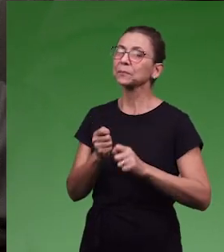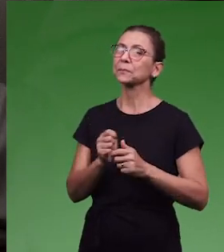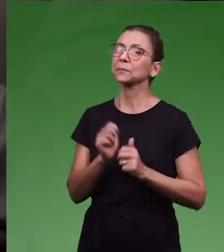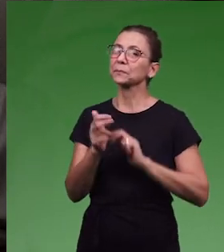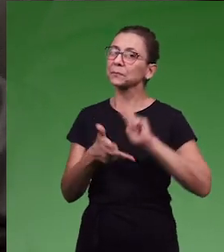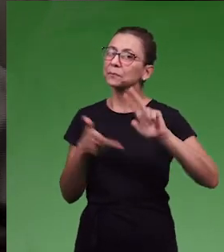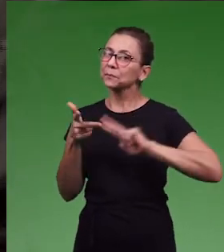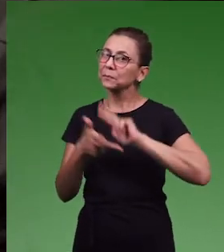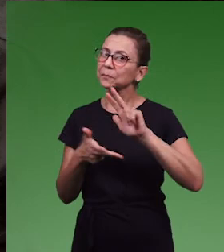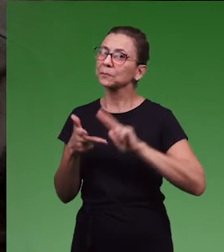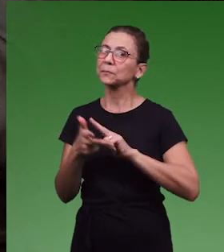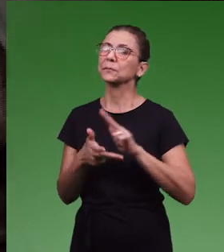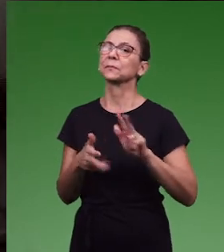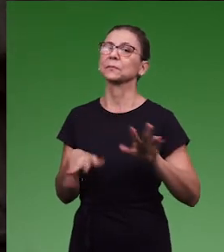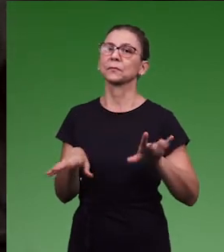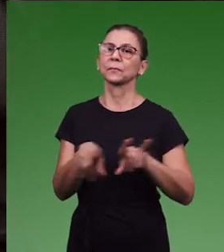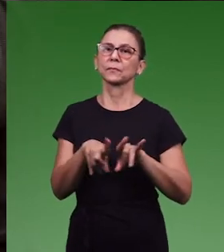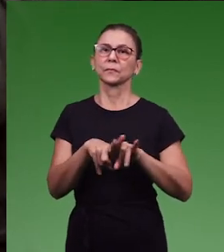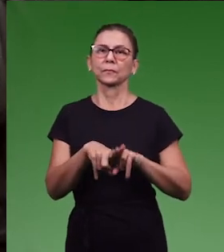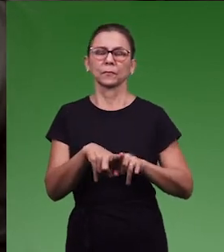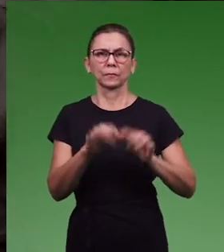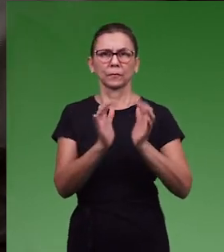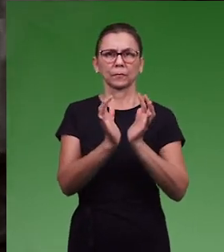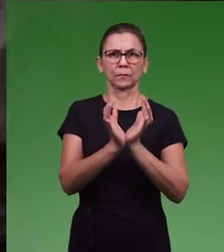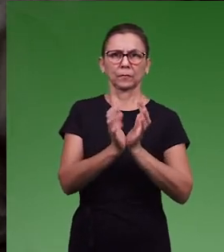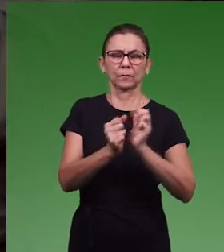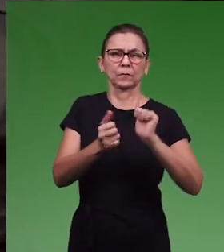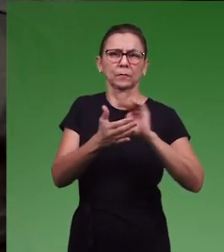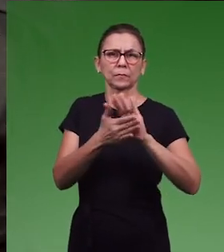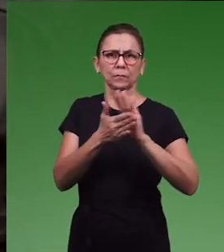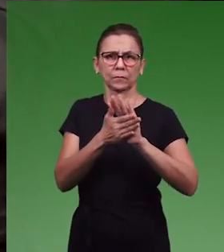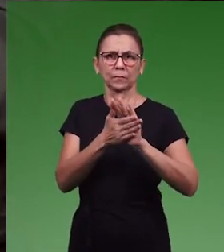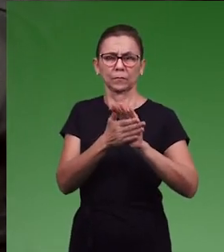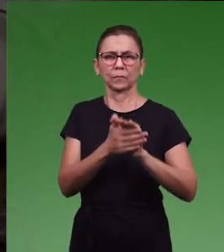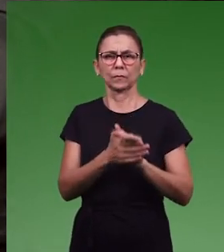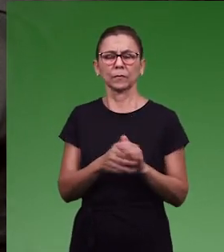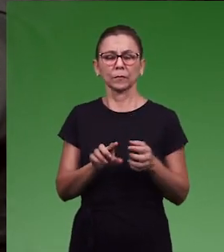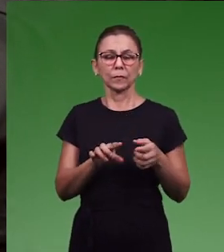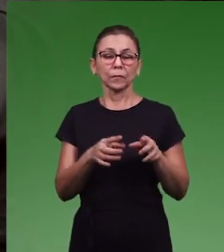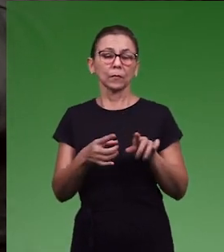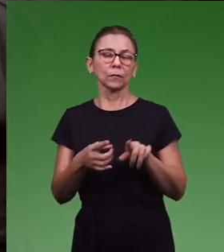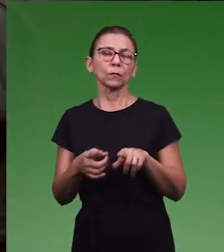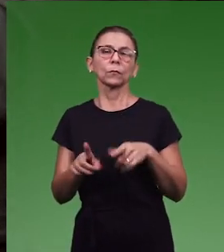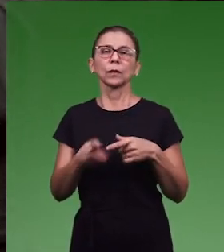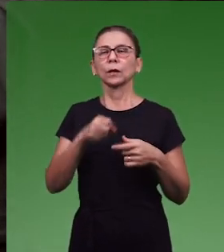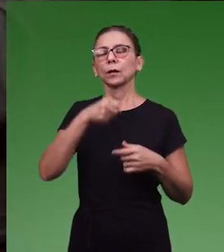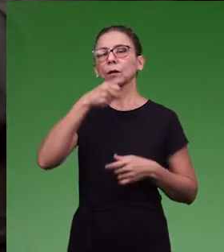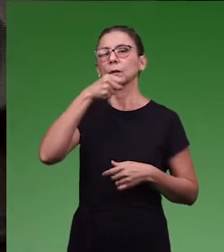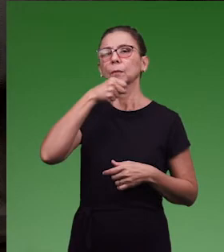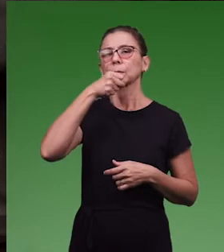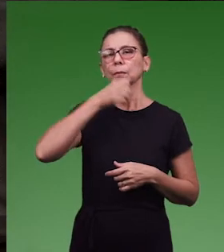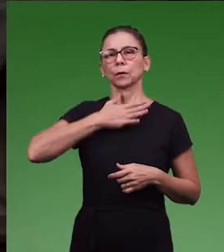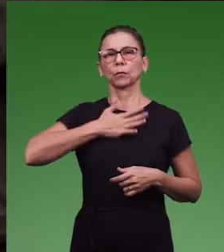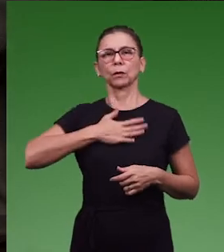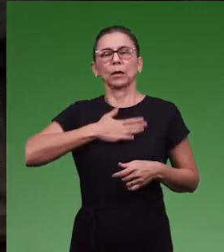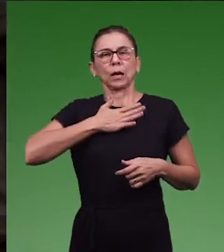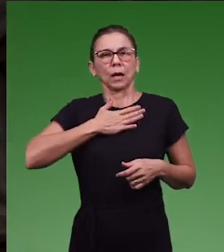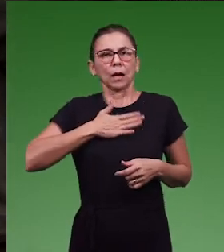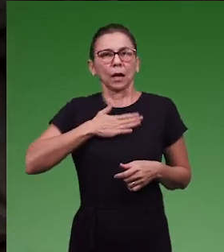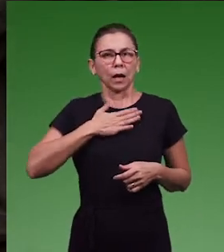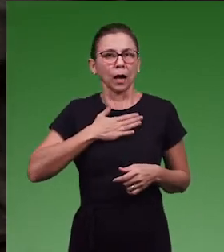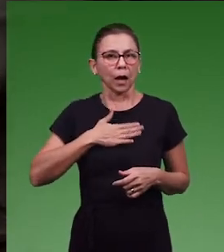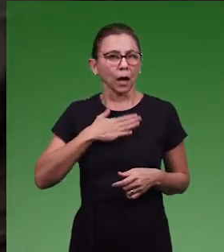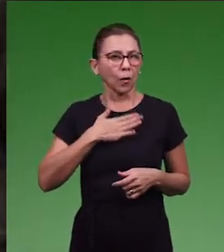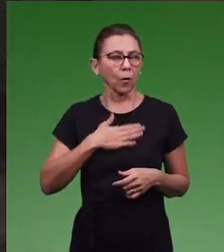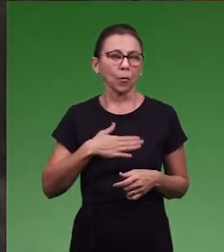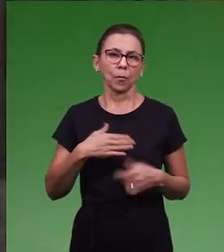algumas pessoas, o grupo de louvor, por exemplo, quando é grande, ele continua cantando sempre suavemente, né? Para não atrapalhar